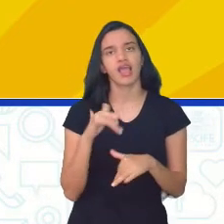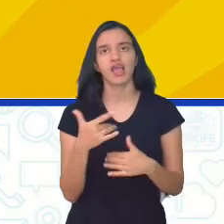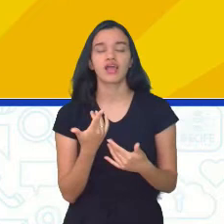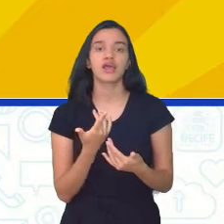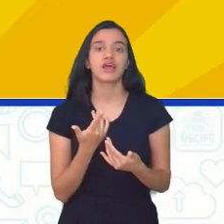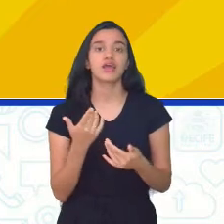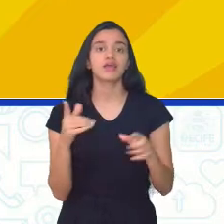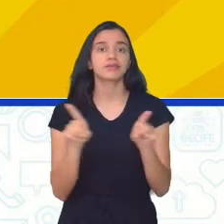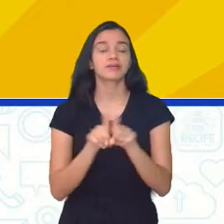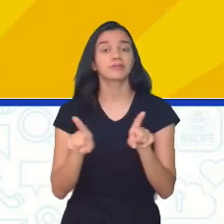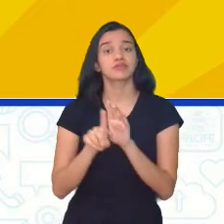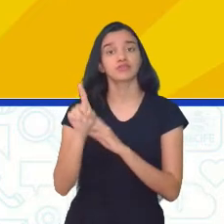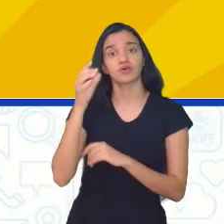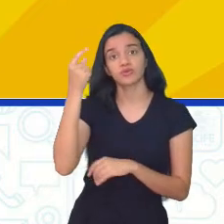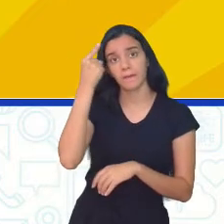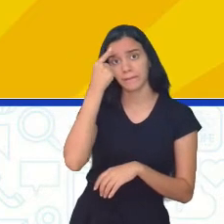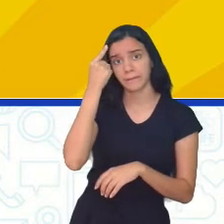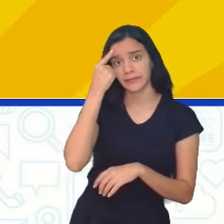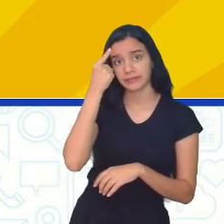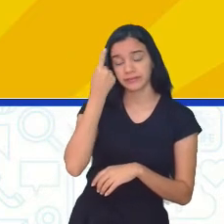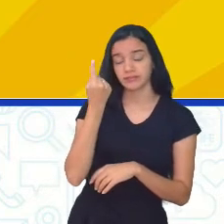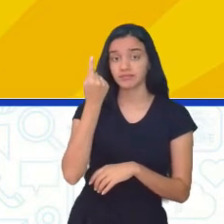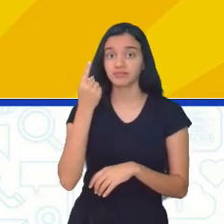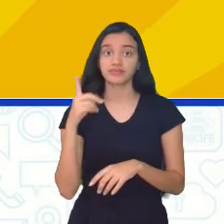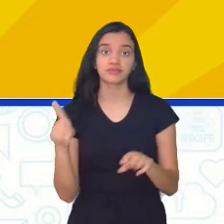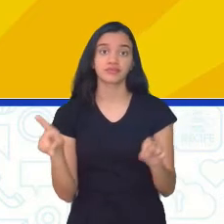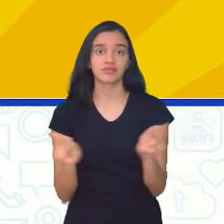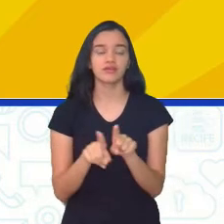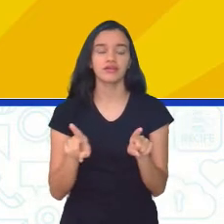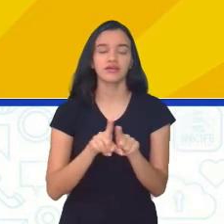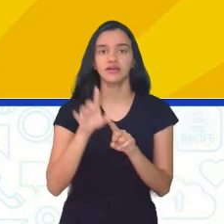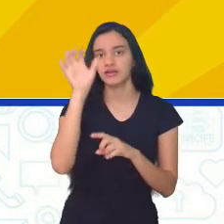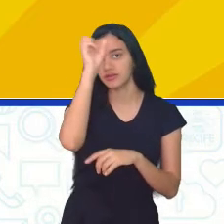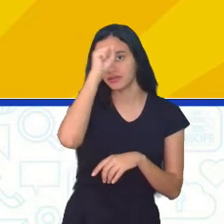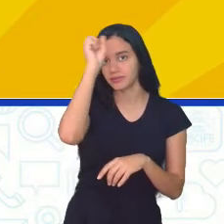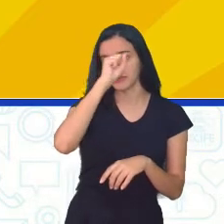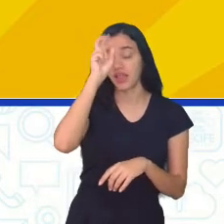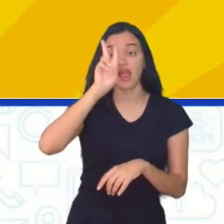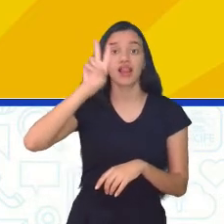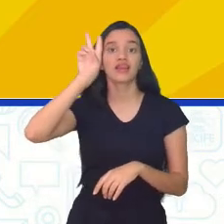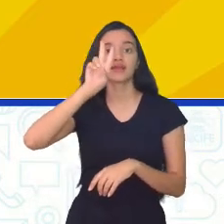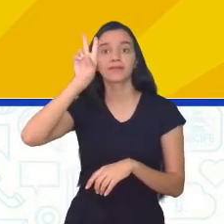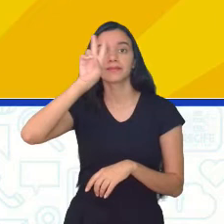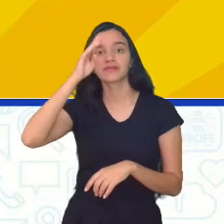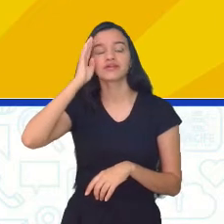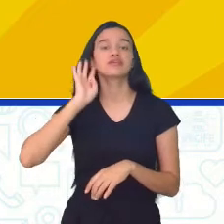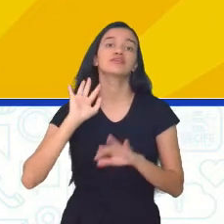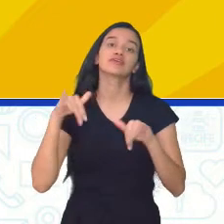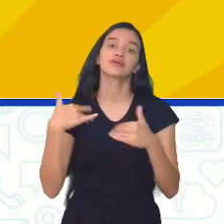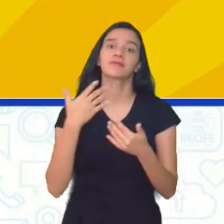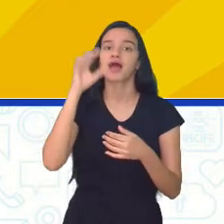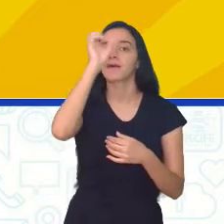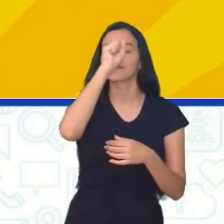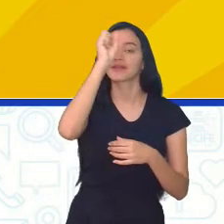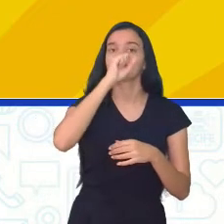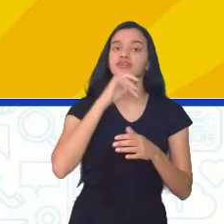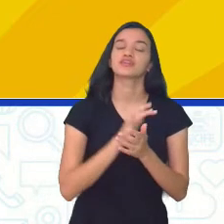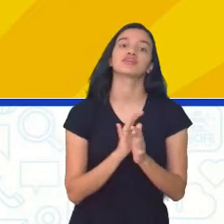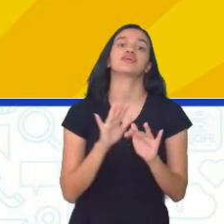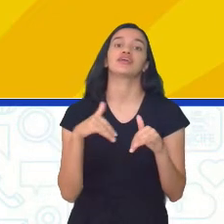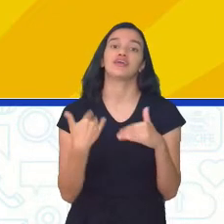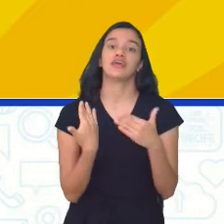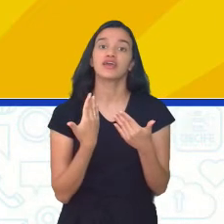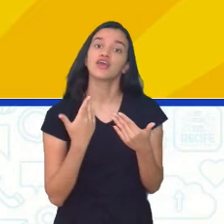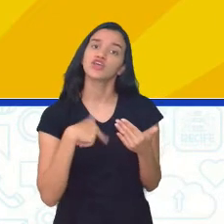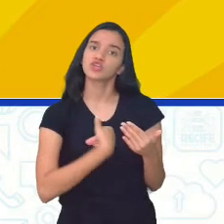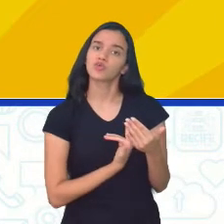dos nossos pensamentos e até a questão aí de aprender. Lembrando que para aprender existem outros movimentos